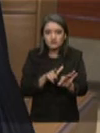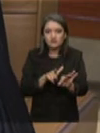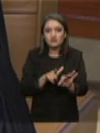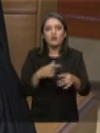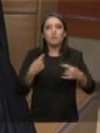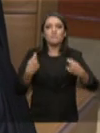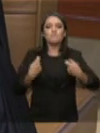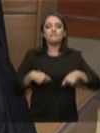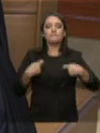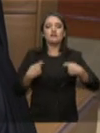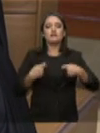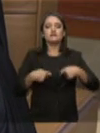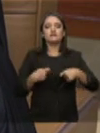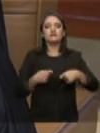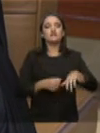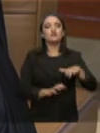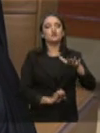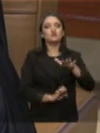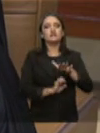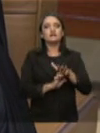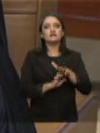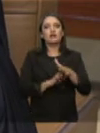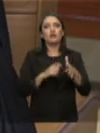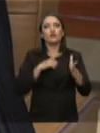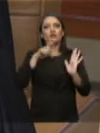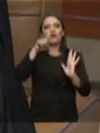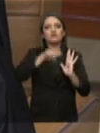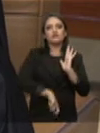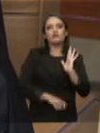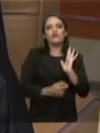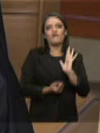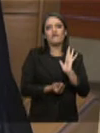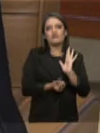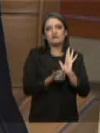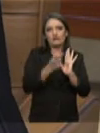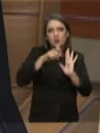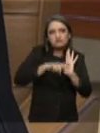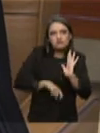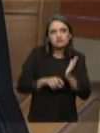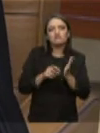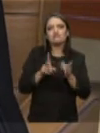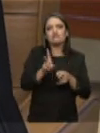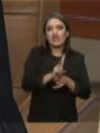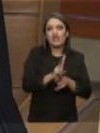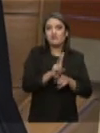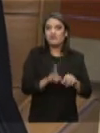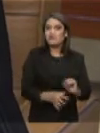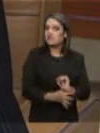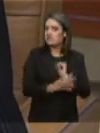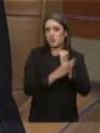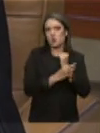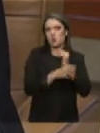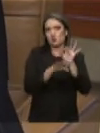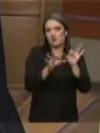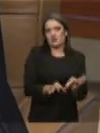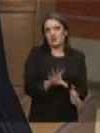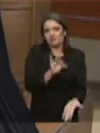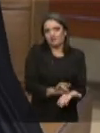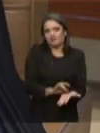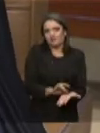ele precisa de um Estado fiscal sólido. Por isso que o professor Casale Tanabás, um clássico